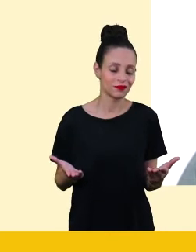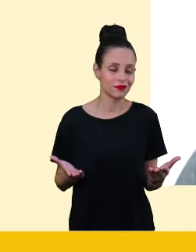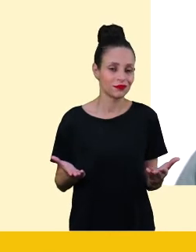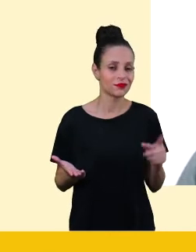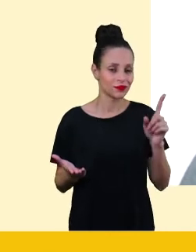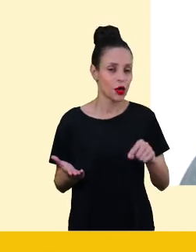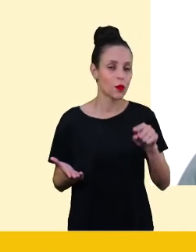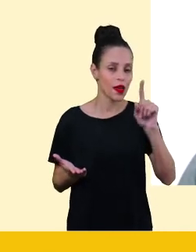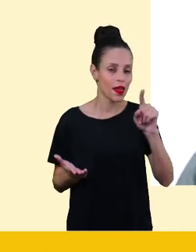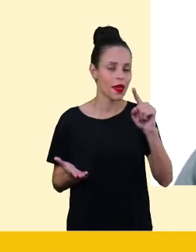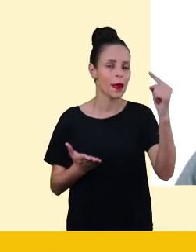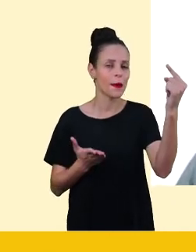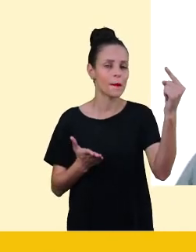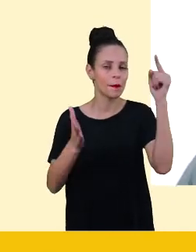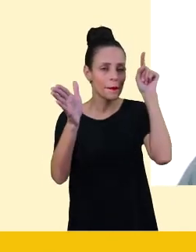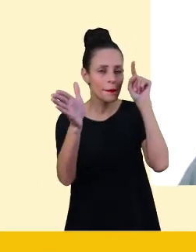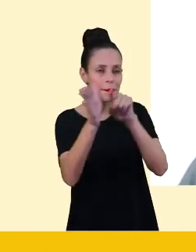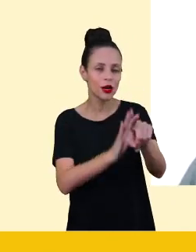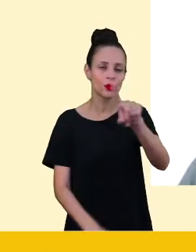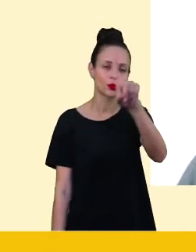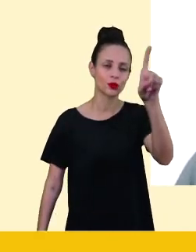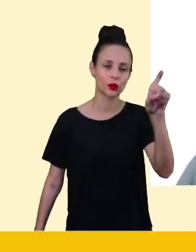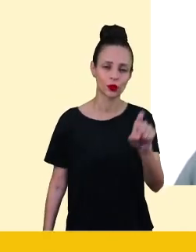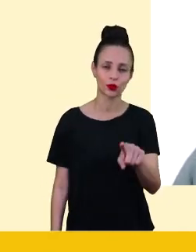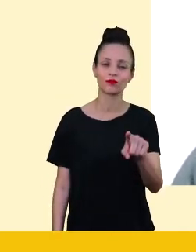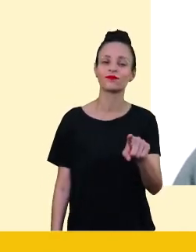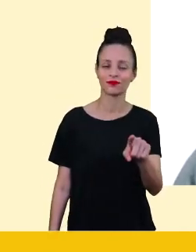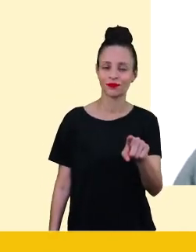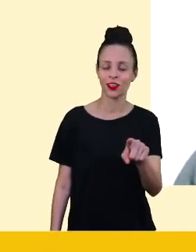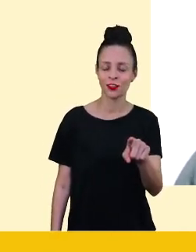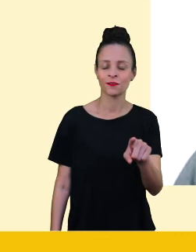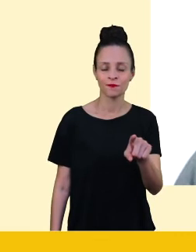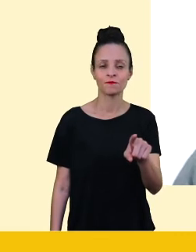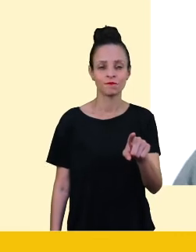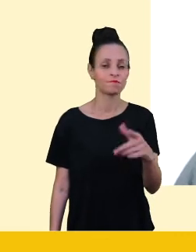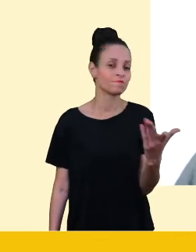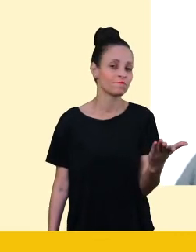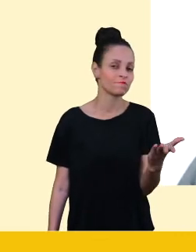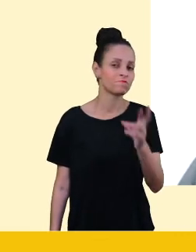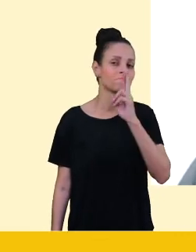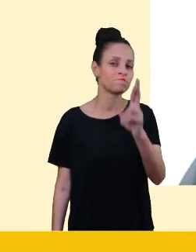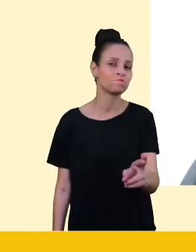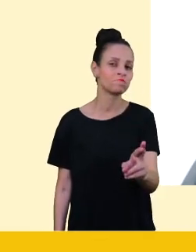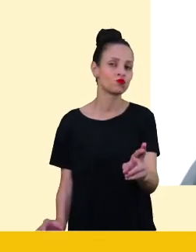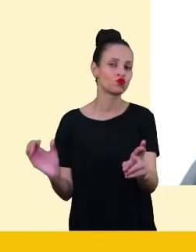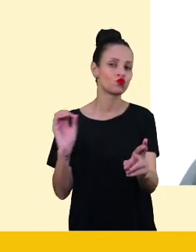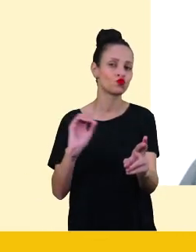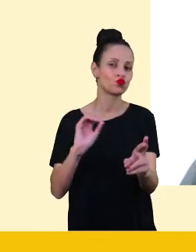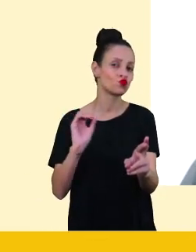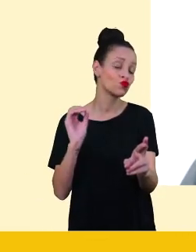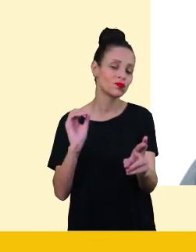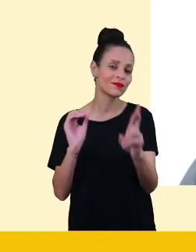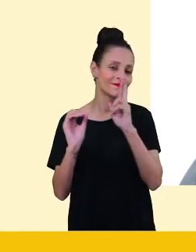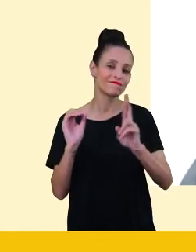assim, fica uma pergunta que a gente ficou sem resposta, assim, né,